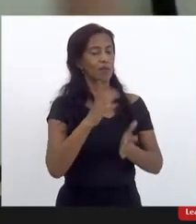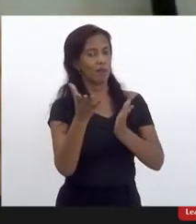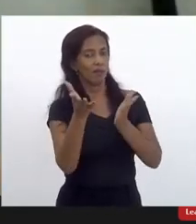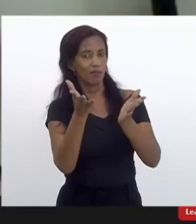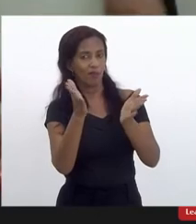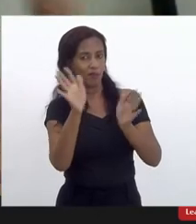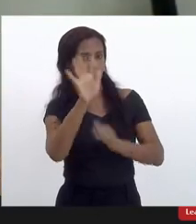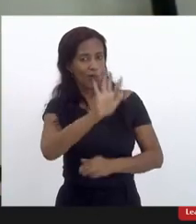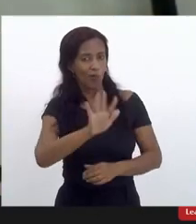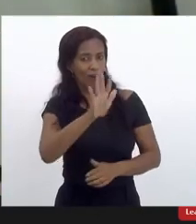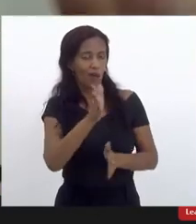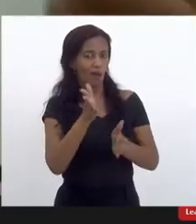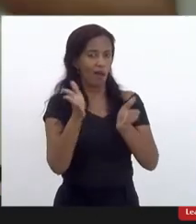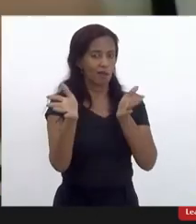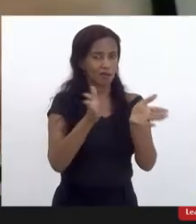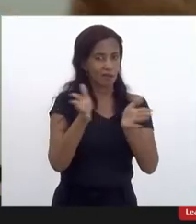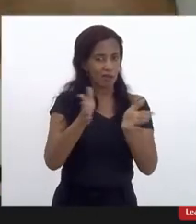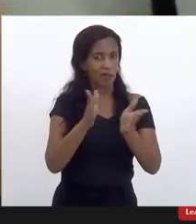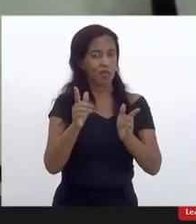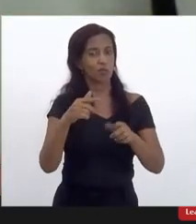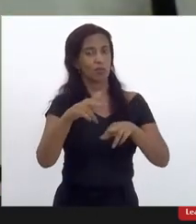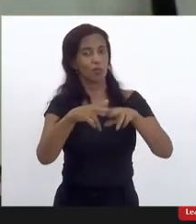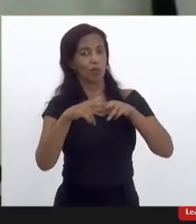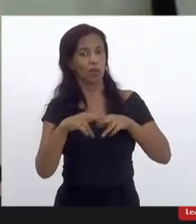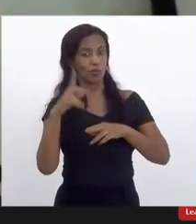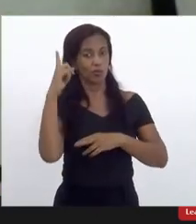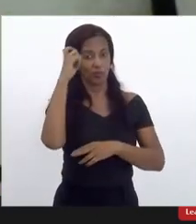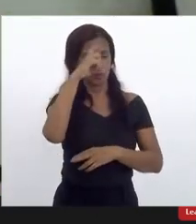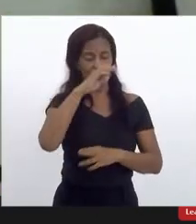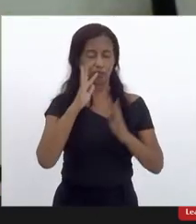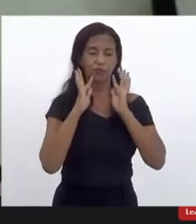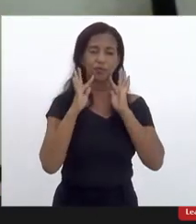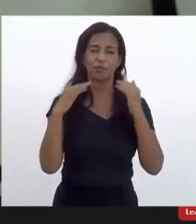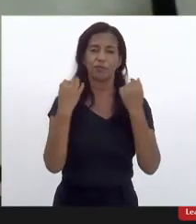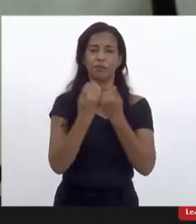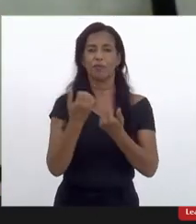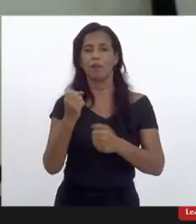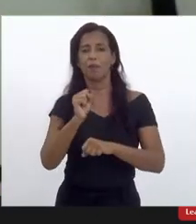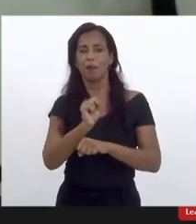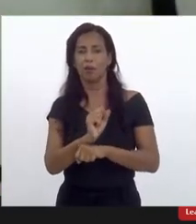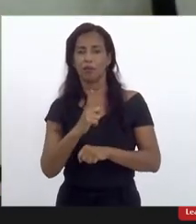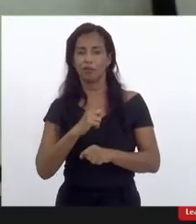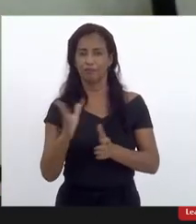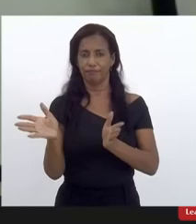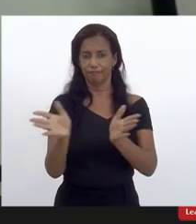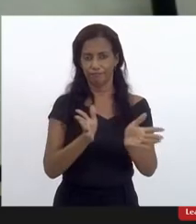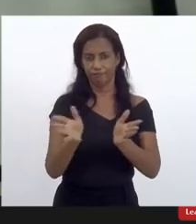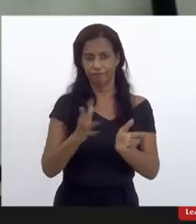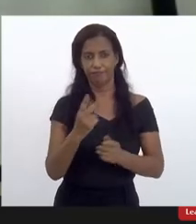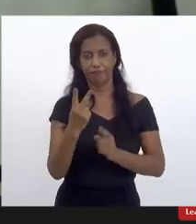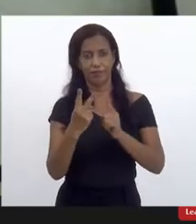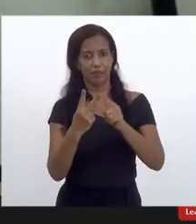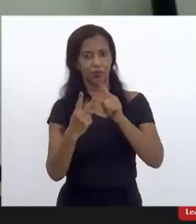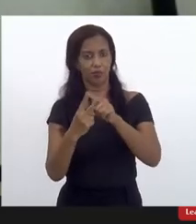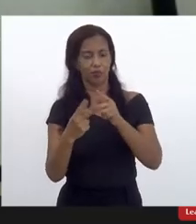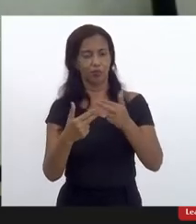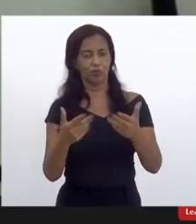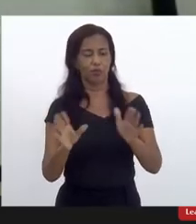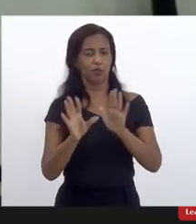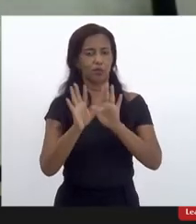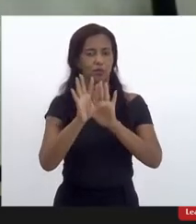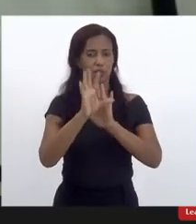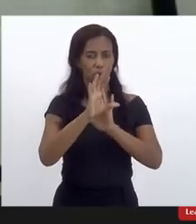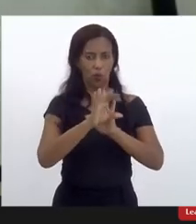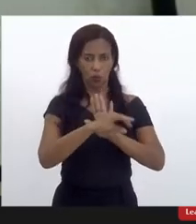acesso e, em função das dificuldades familiares, deixou de ter o acesso, né? Tem as duas coisas nesse contexto. E